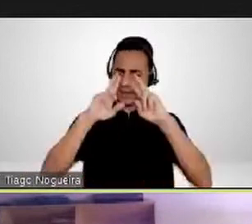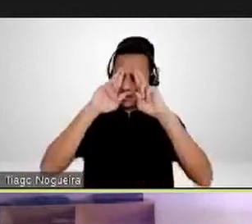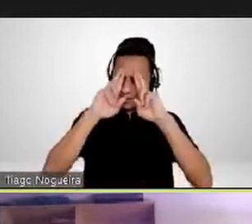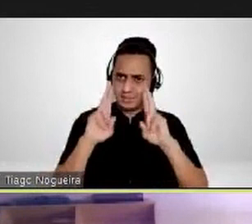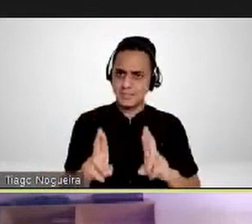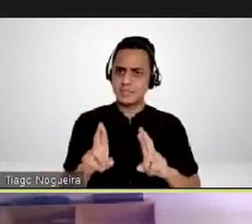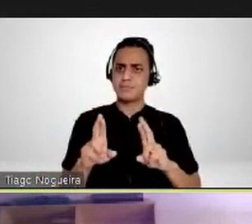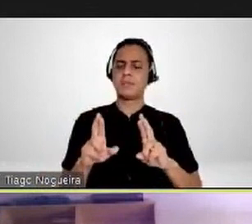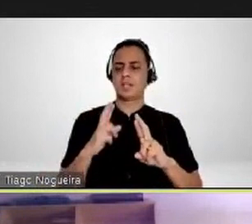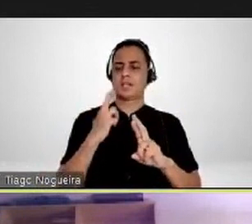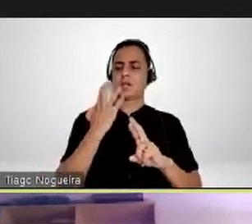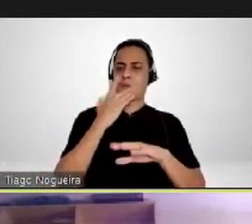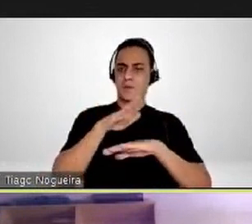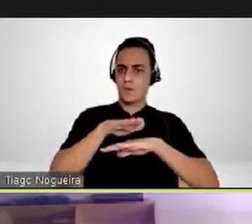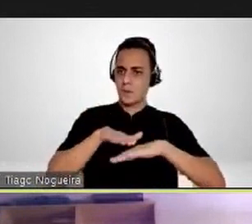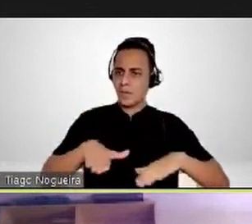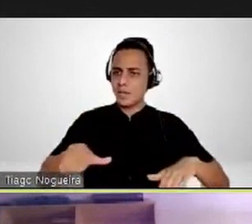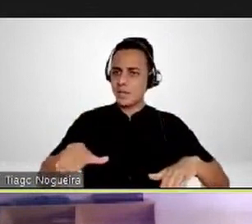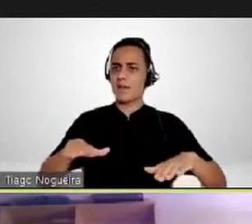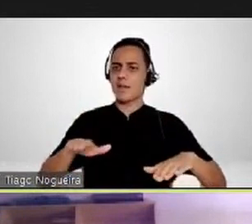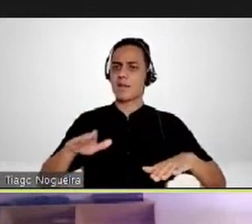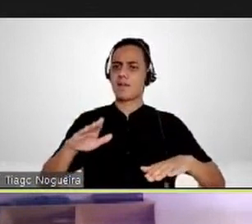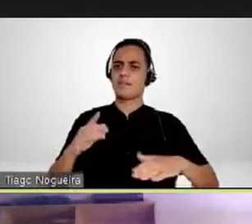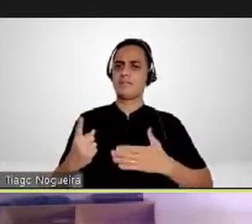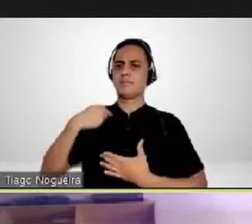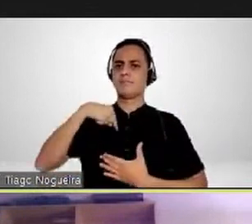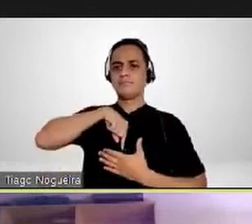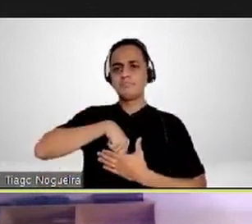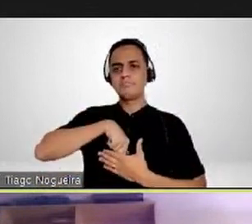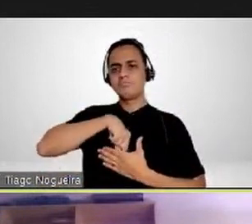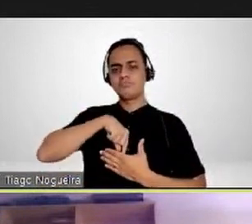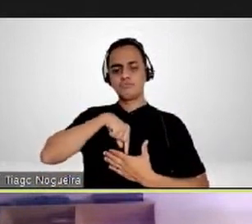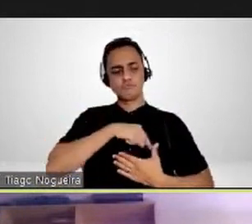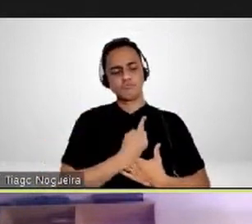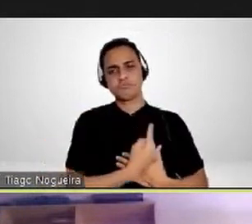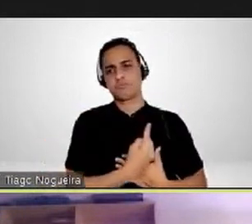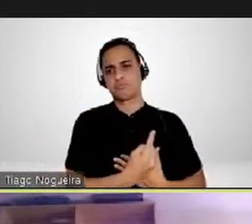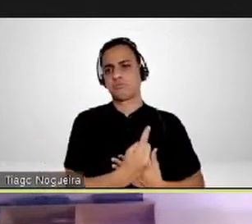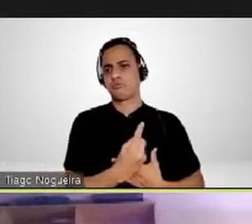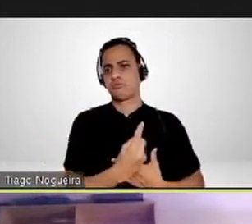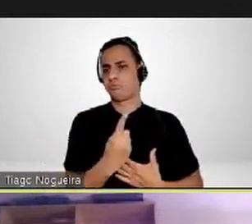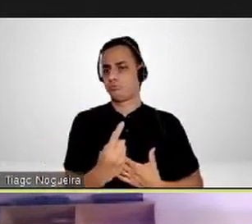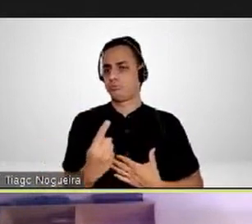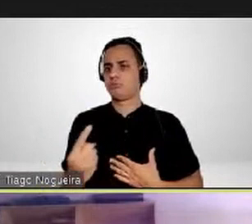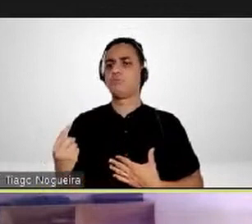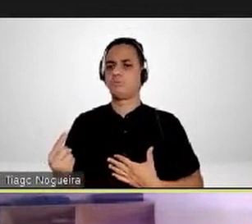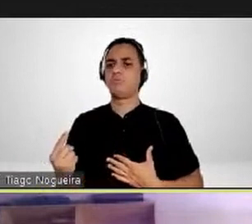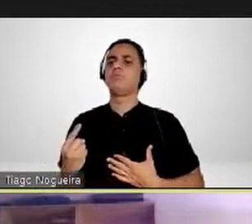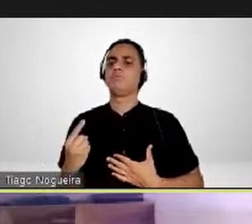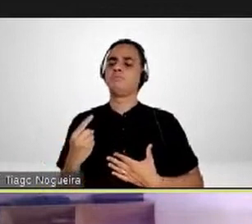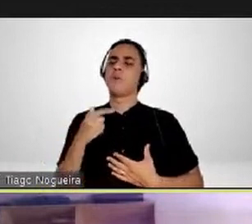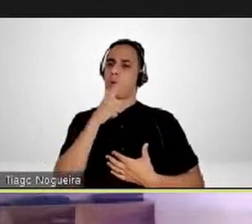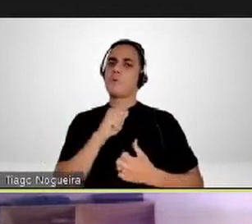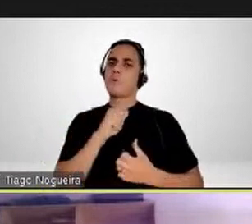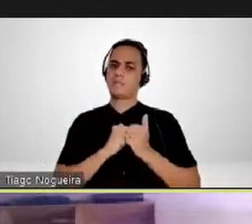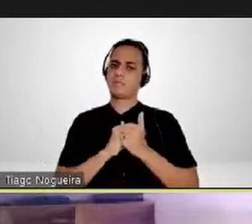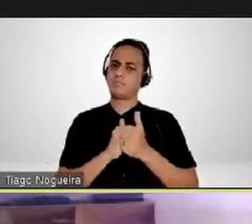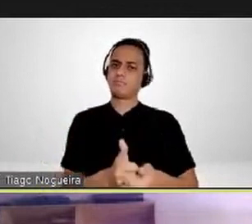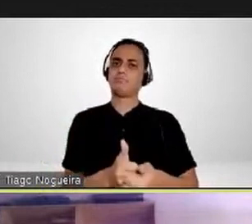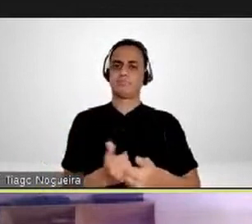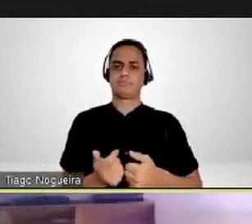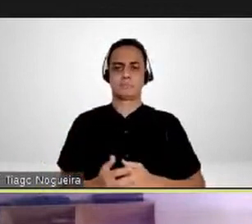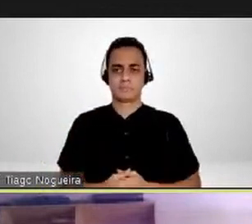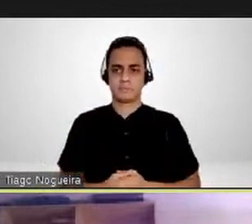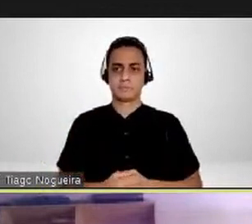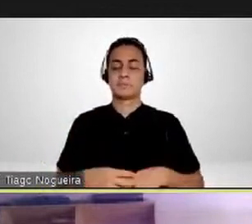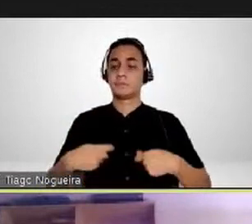vidas infantis e a singularidade das criações fosse cumprido, né? Foi